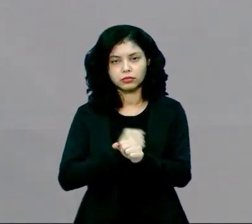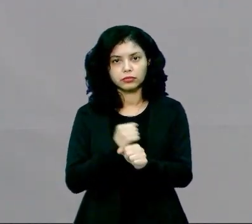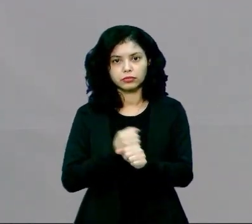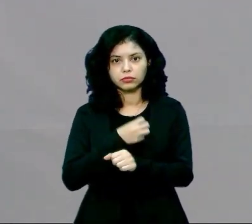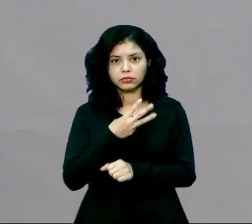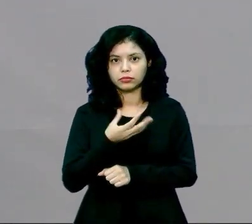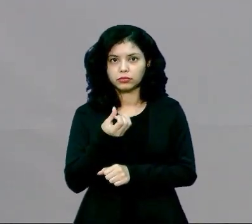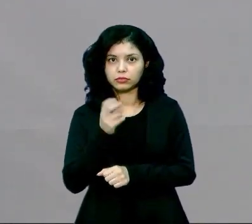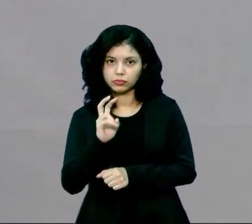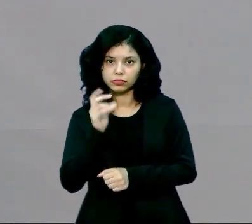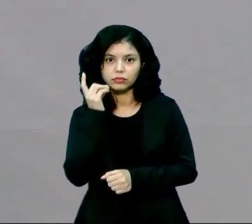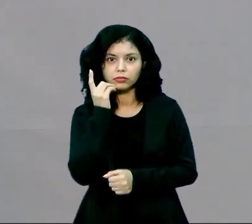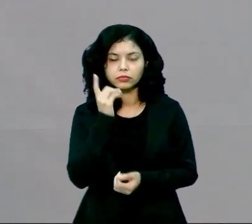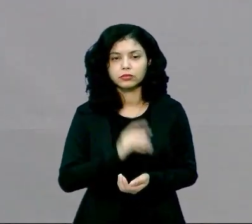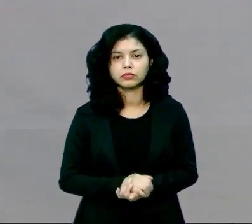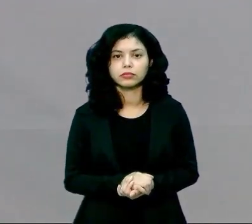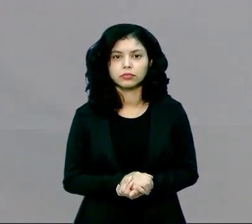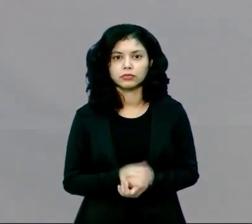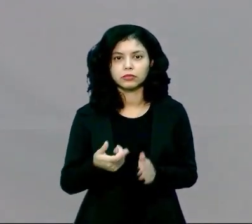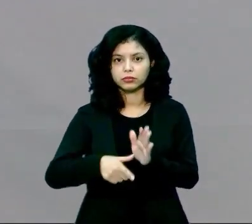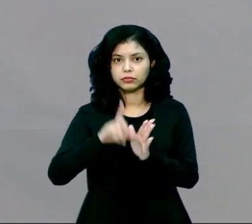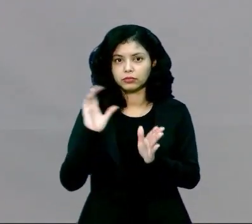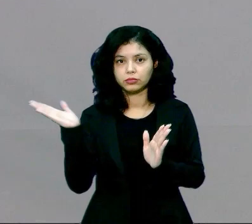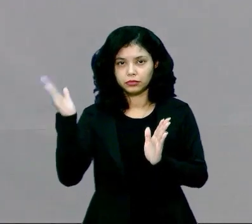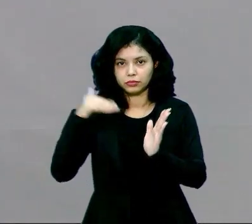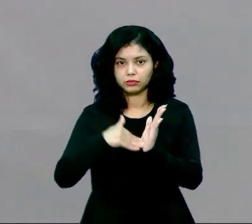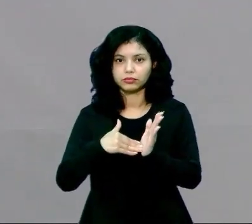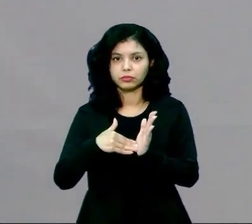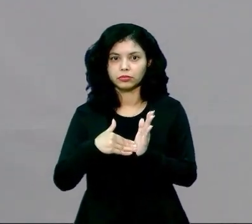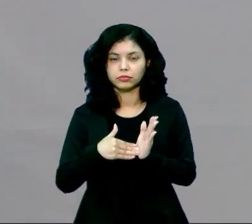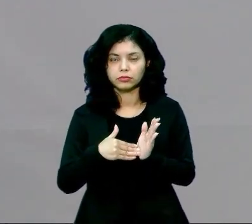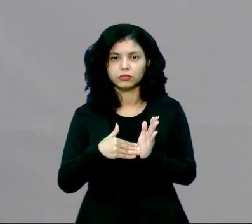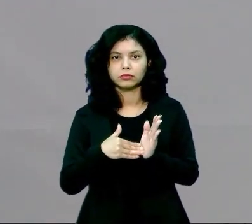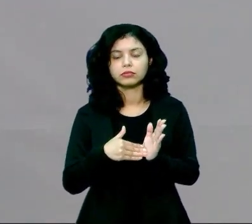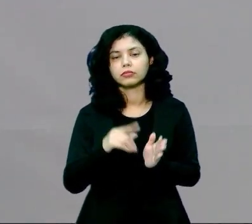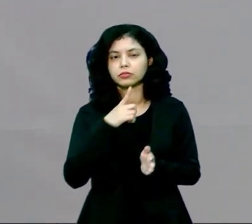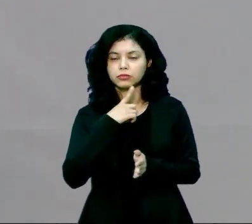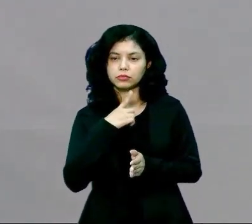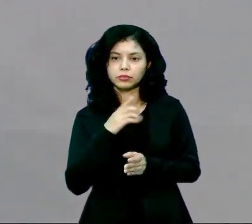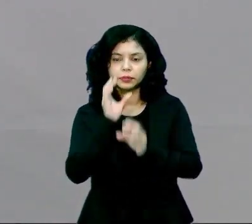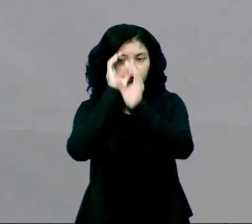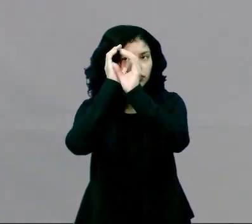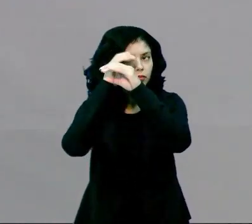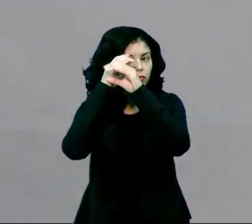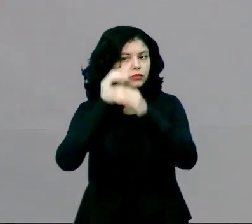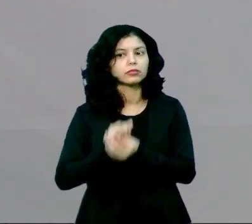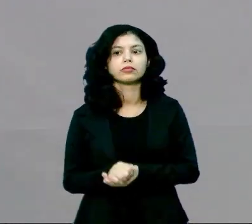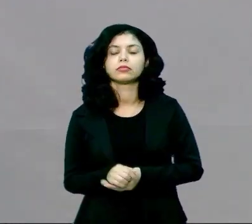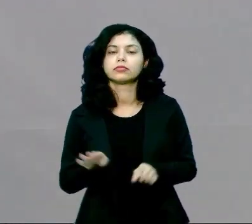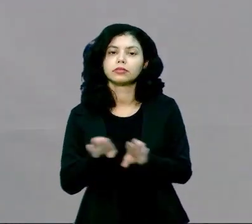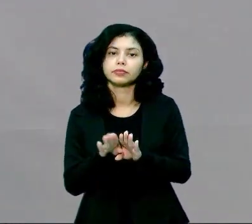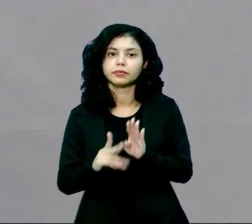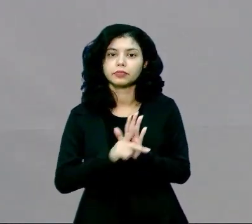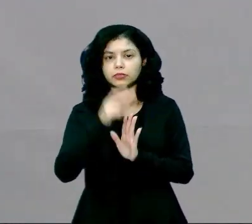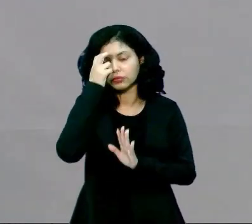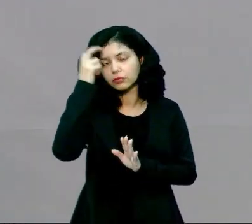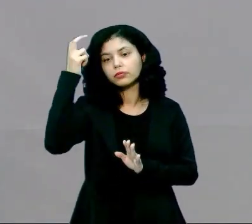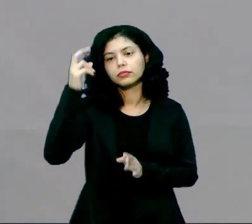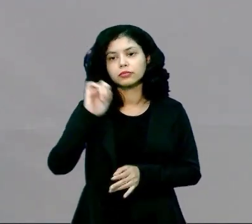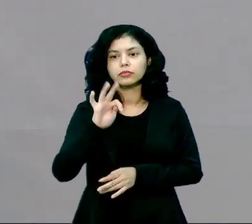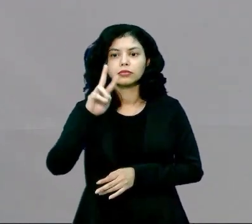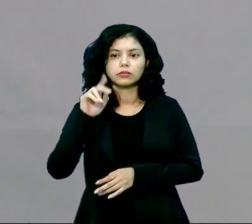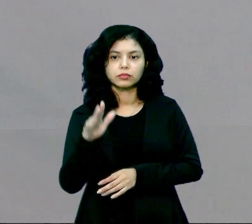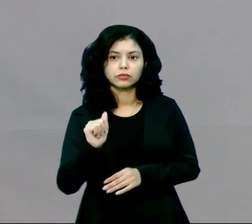tinha 365 dias. Antes até da invenção do telescópio. Então, é um povo que se destacou pela sabedoria